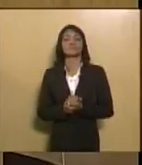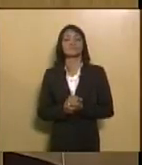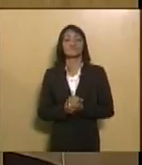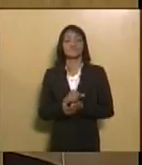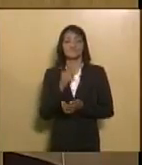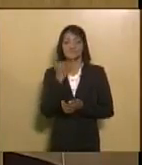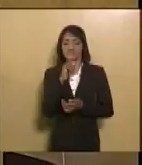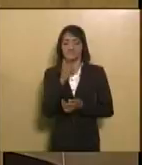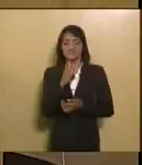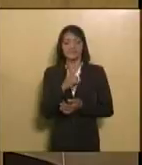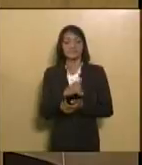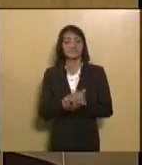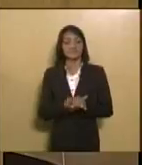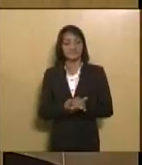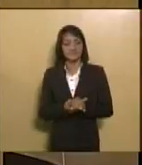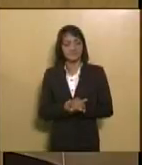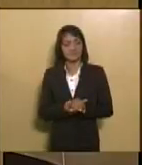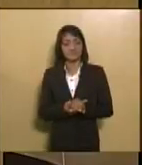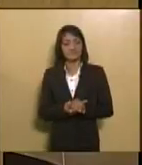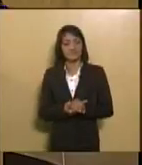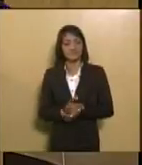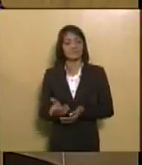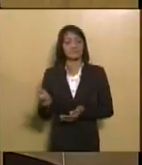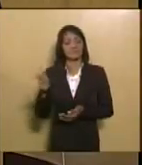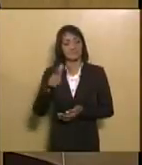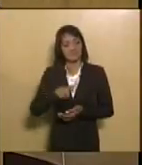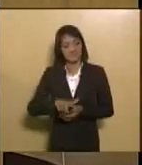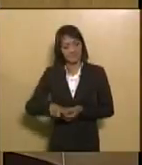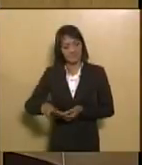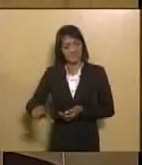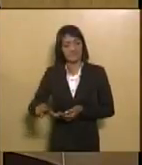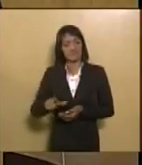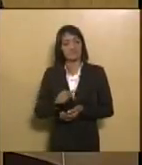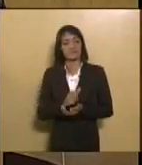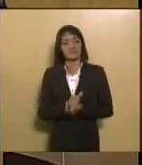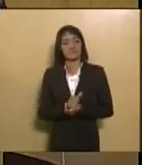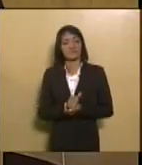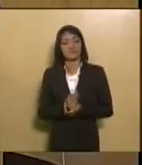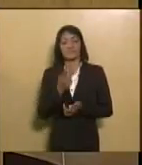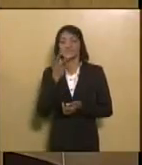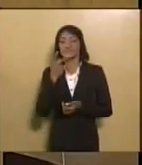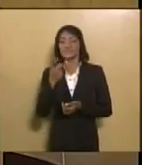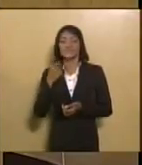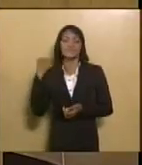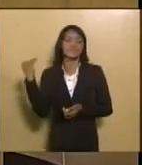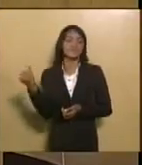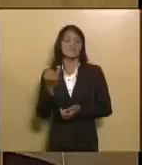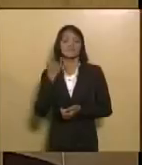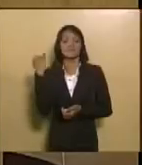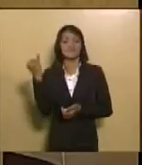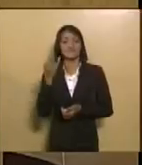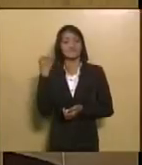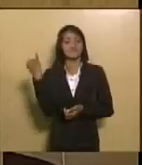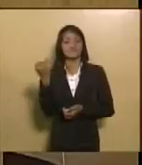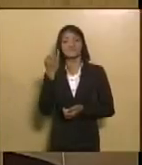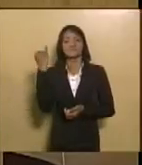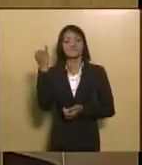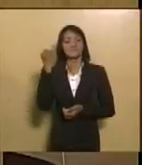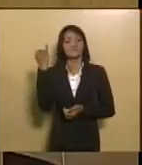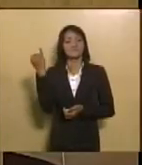E queria, mais uma vez, falar da importância de energia